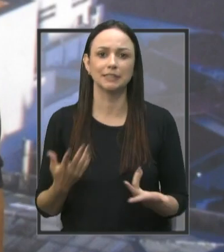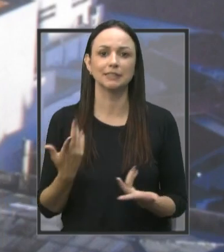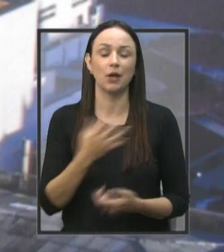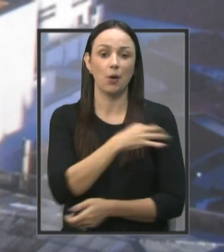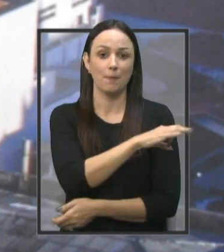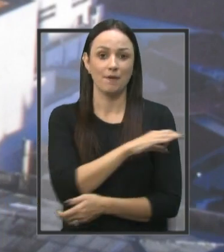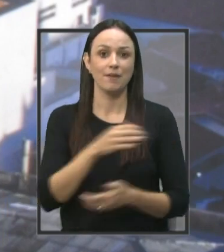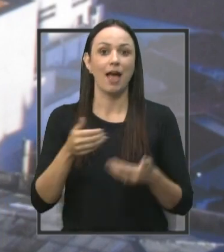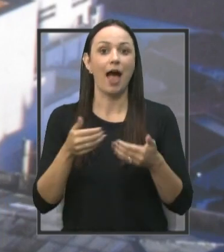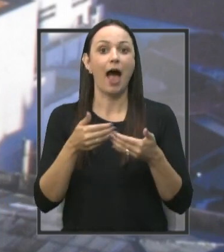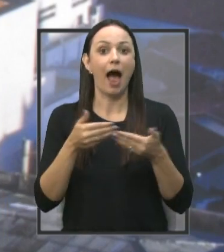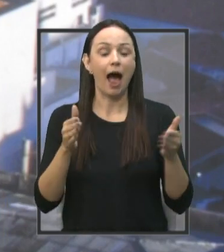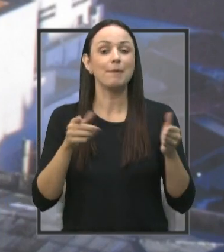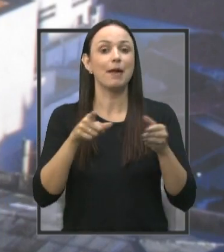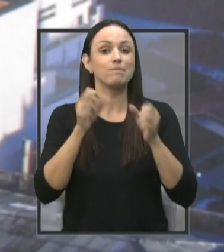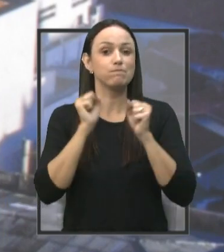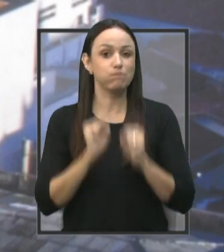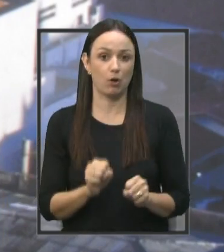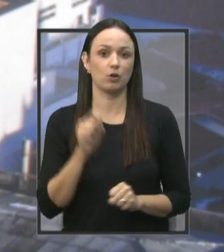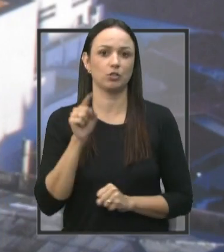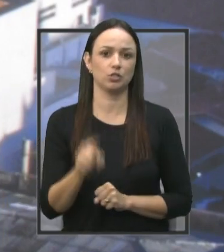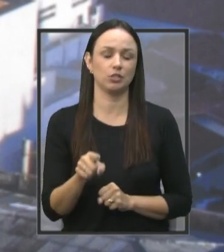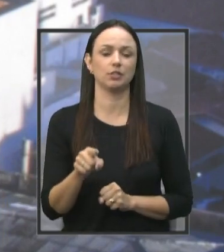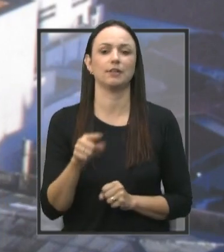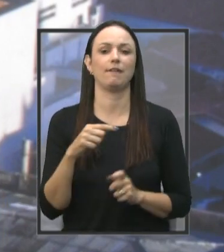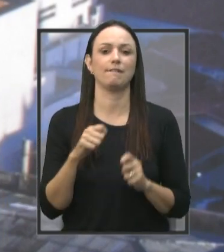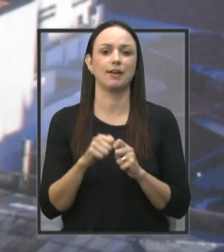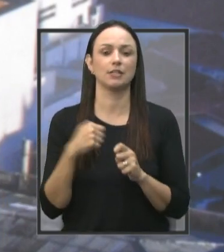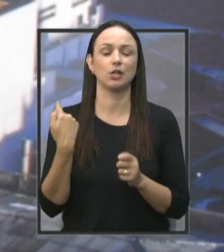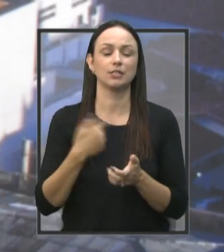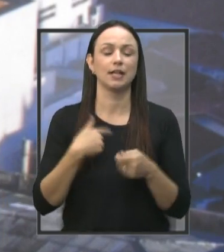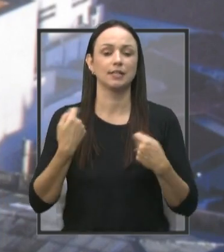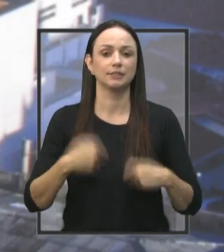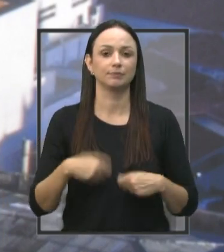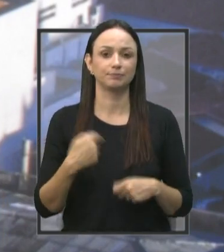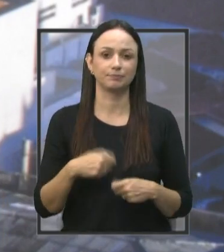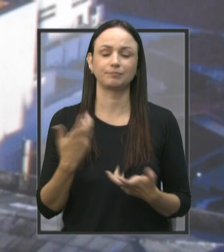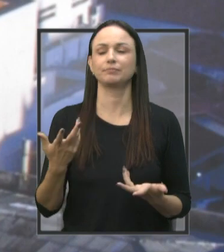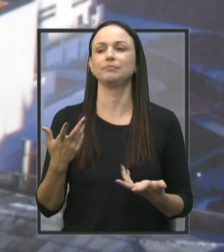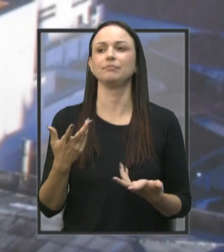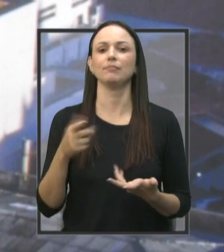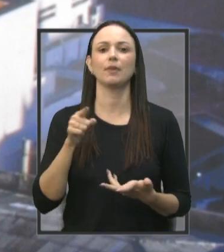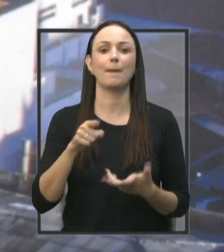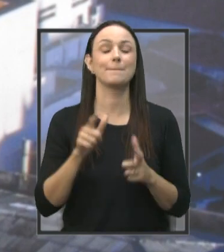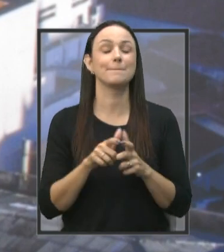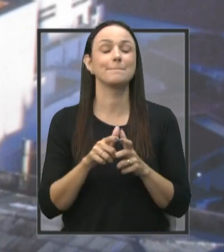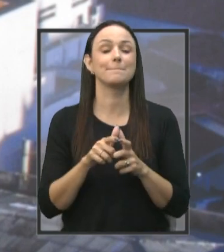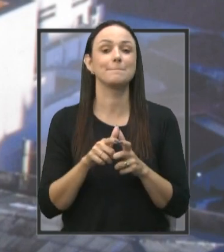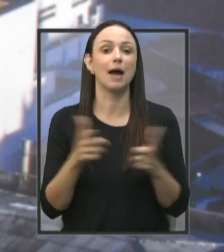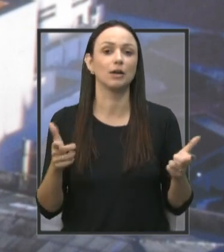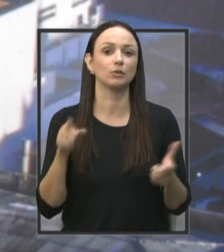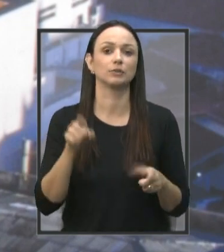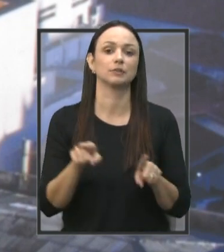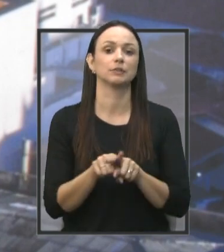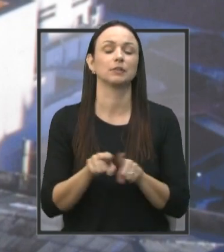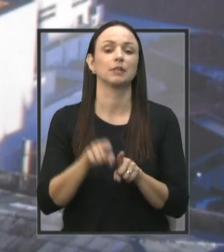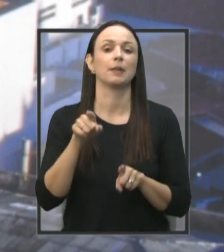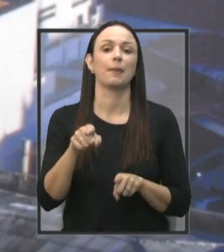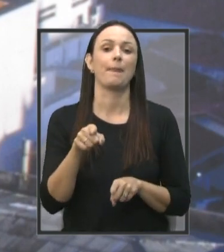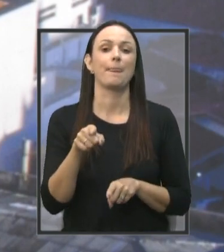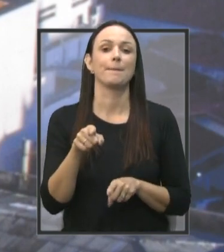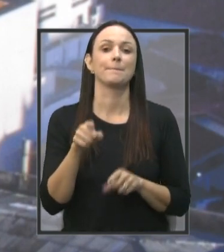quando o prefeito abre essa possibilidade de nós colocarmos a necessidade ou as necessidades maiores e